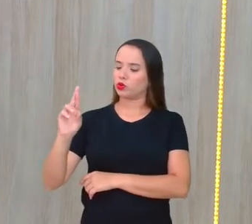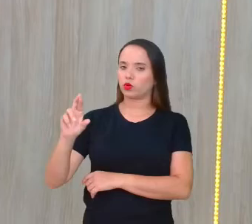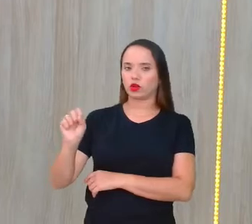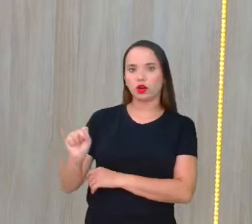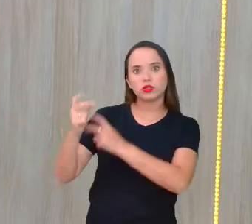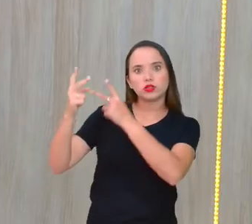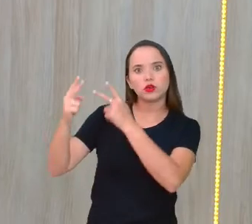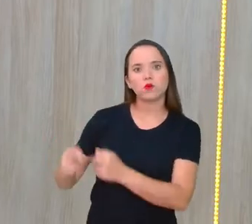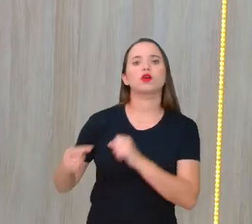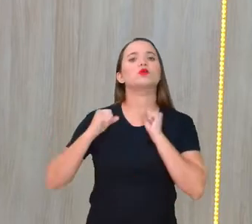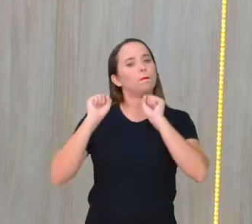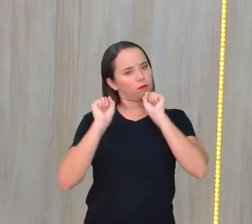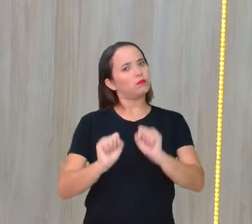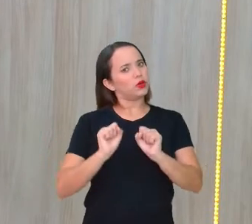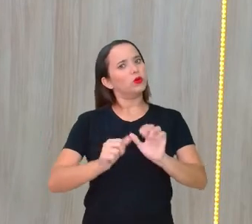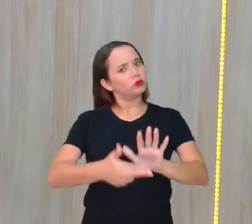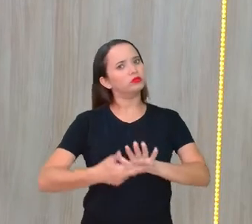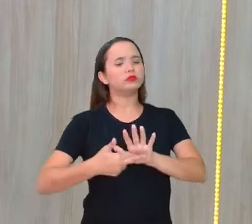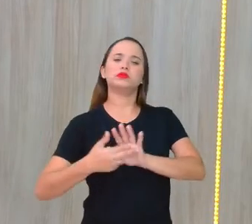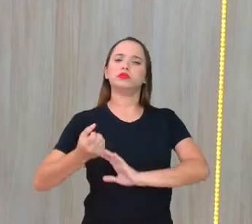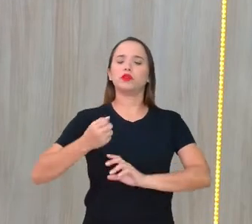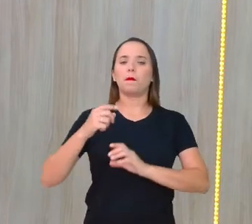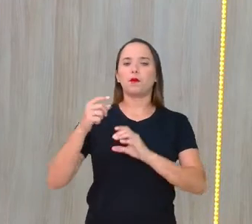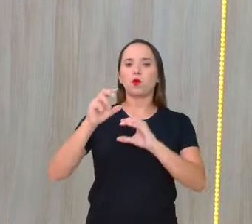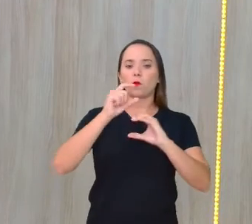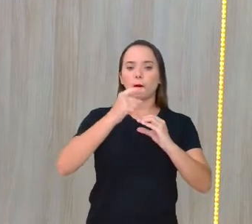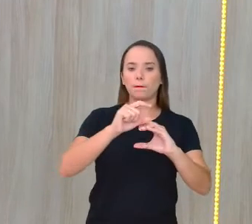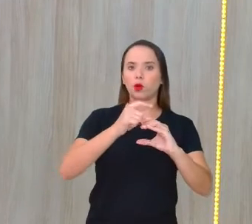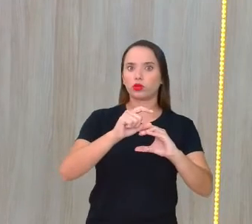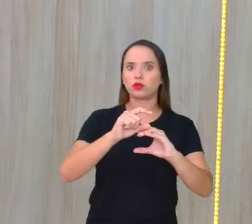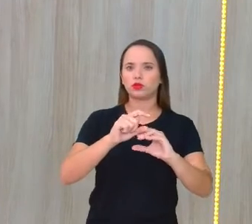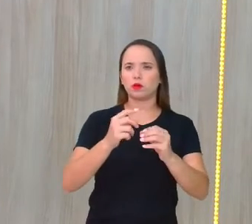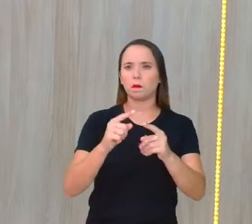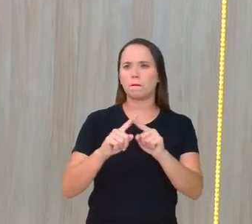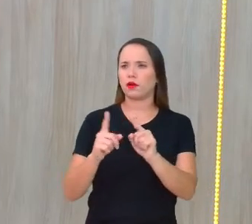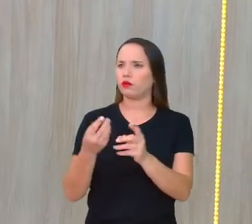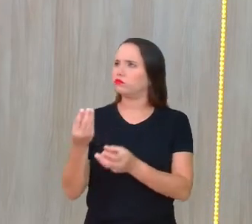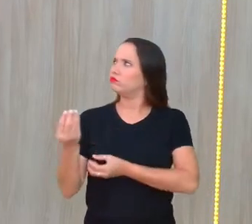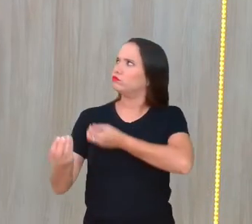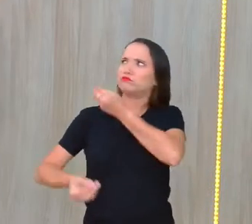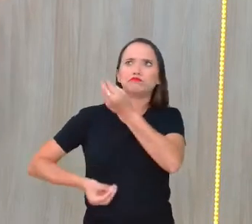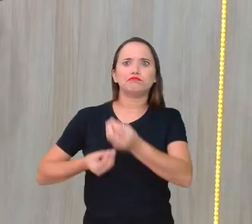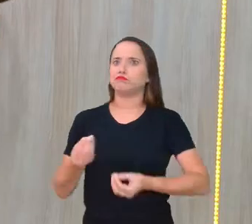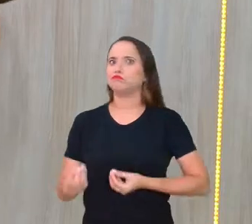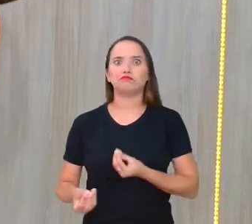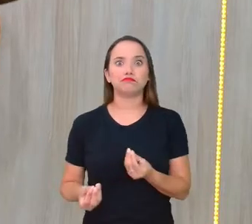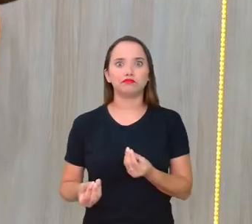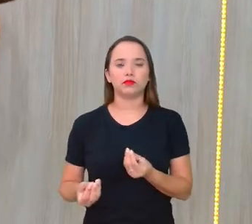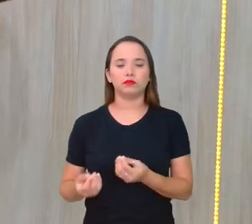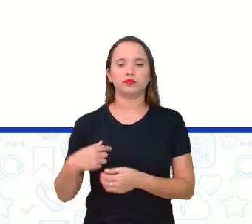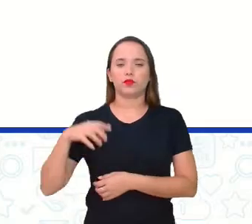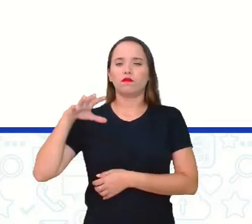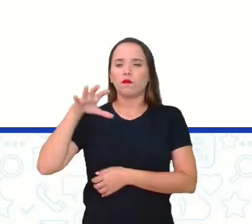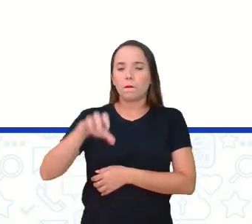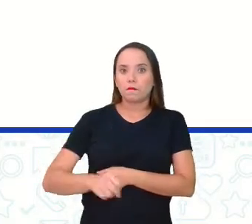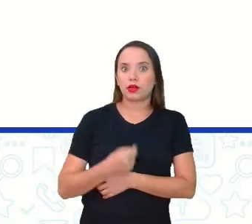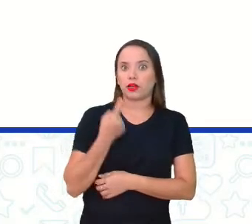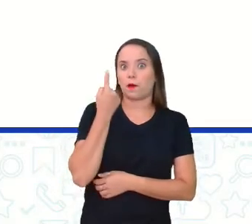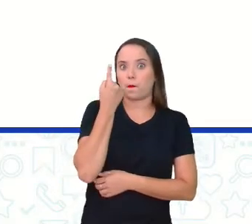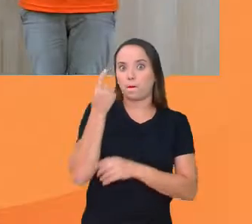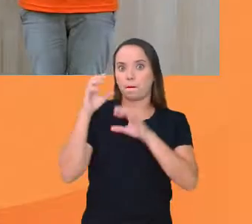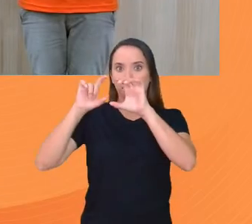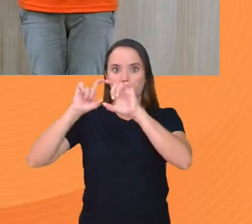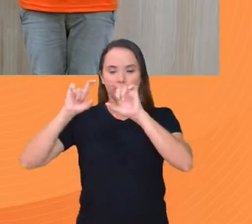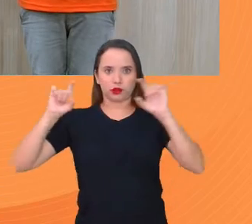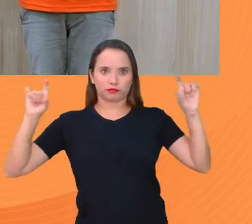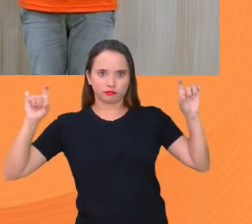uma potenciação, tá certo? E como é que a gente faz essa representação? Eu vou pegar um trecho daquela multiplicação que a gente